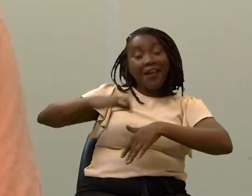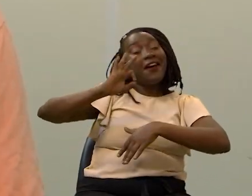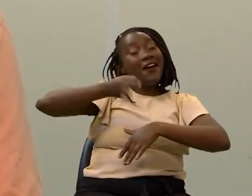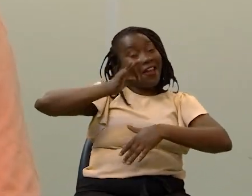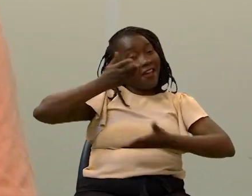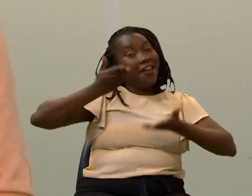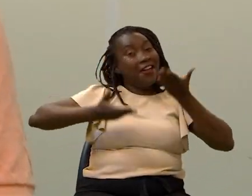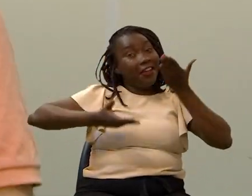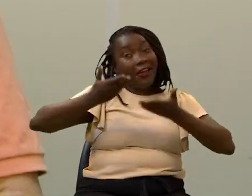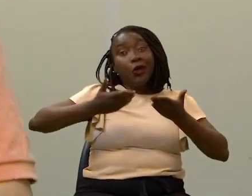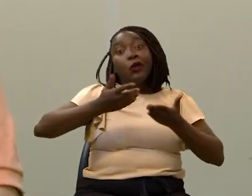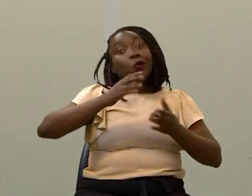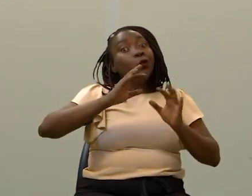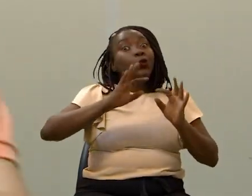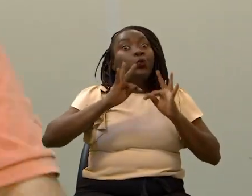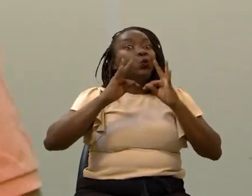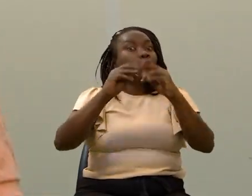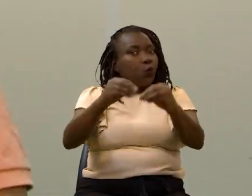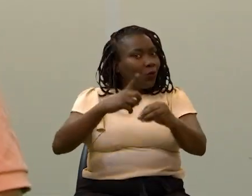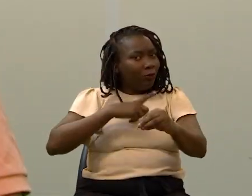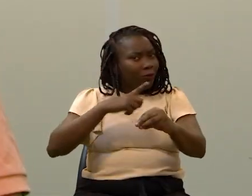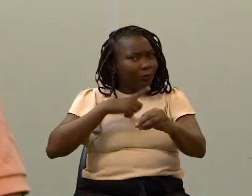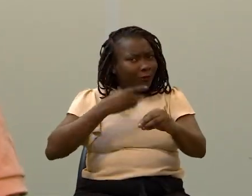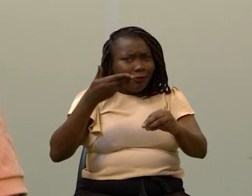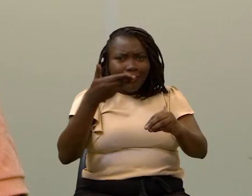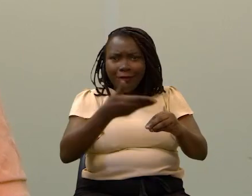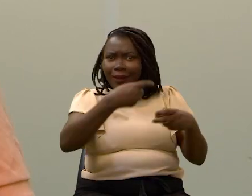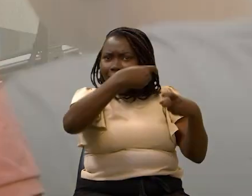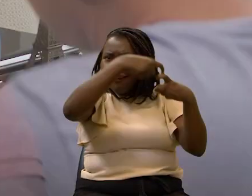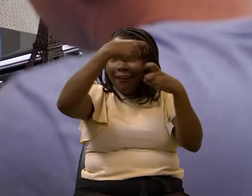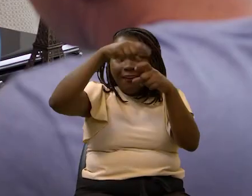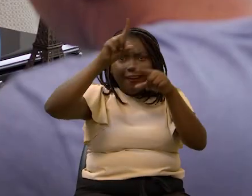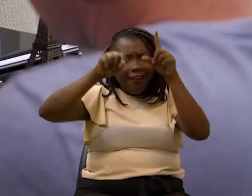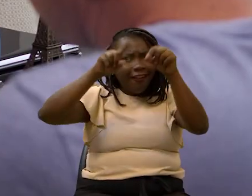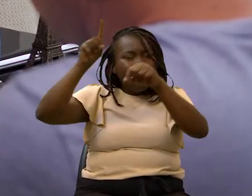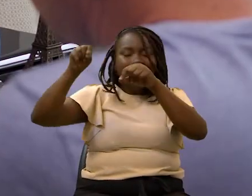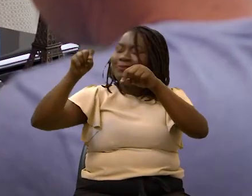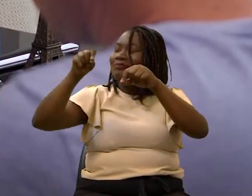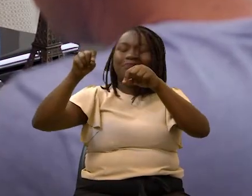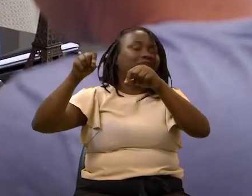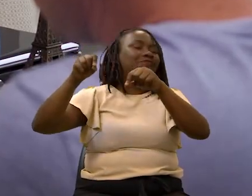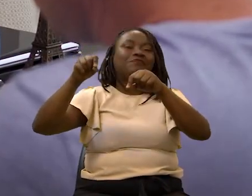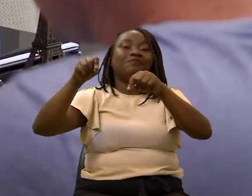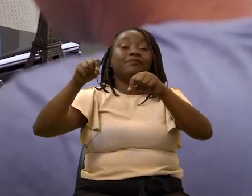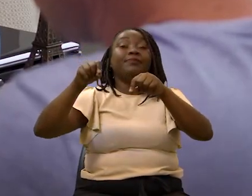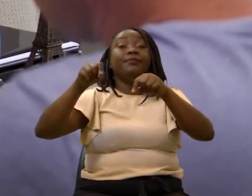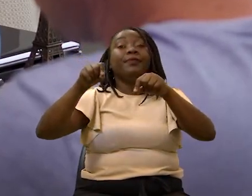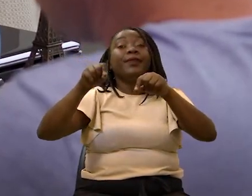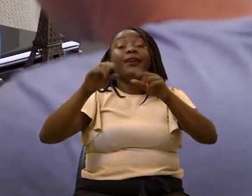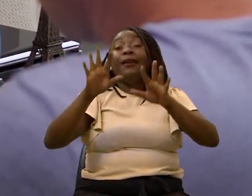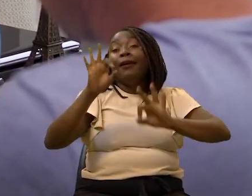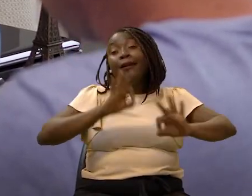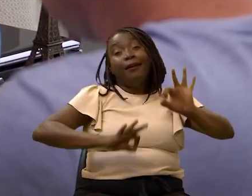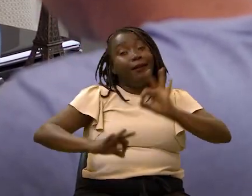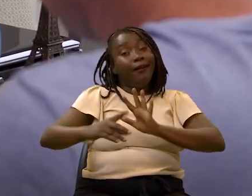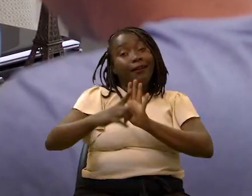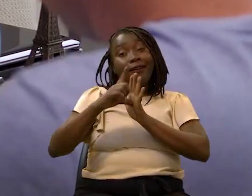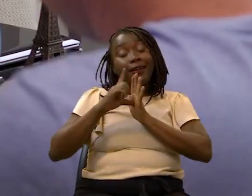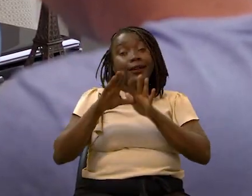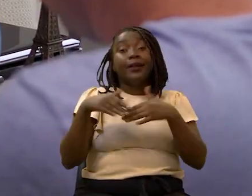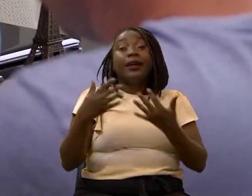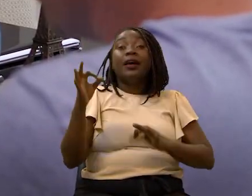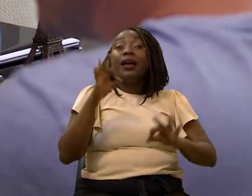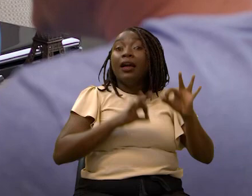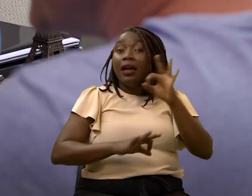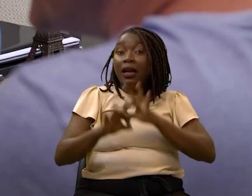Esse não é todo mundo que tem esse tipo de cabedal, essa situação. É planejamento.